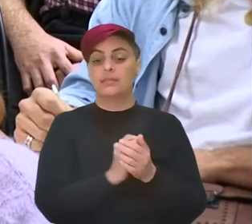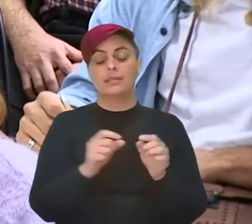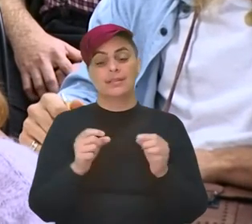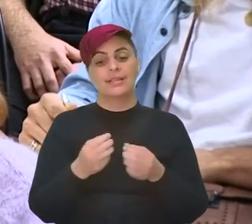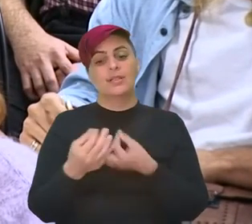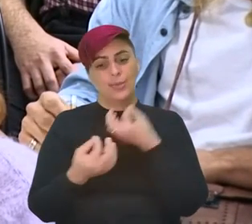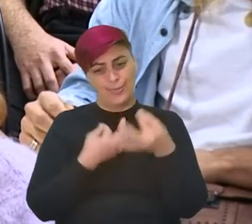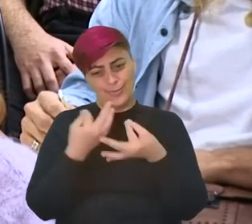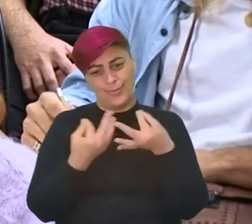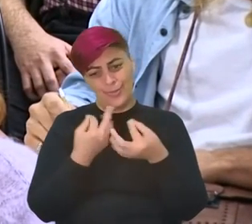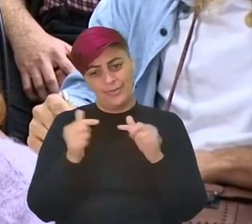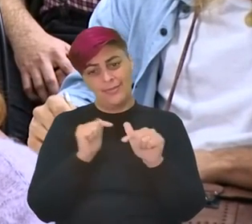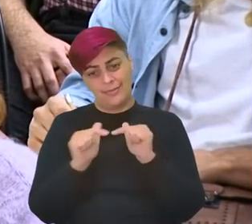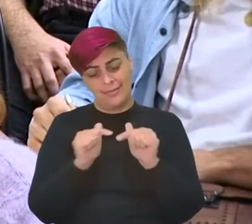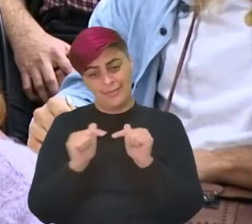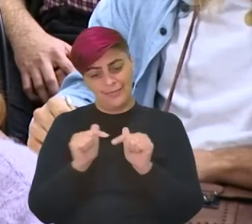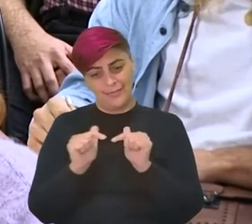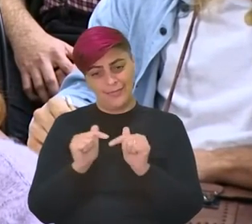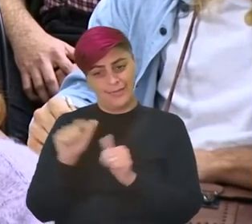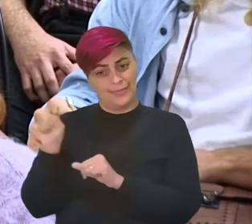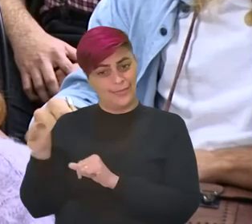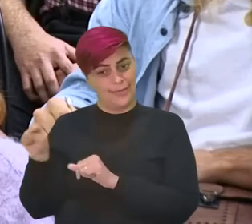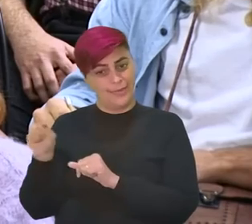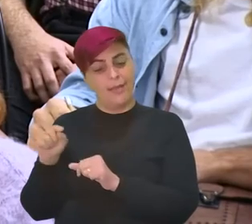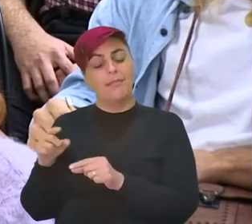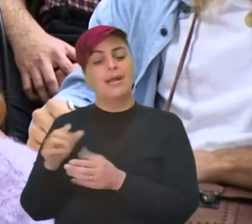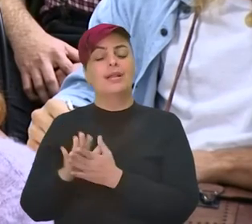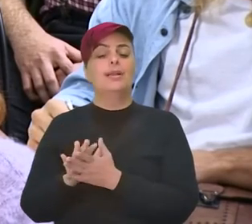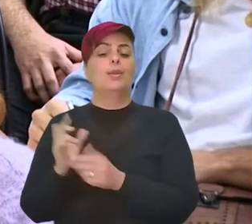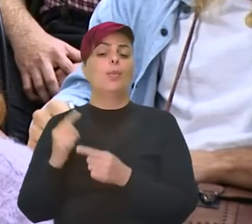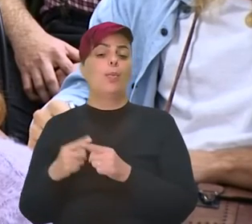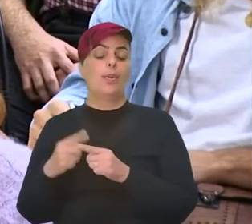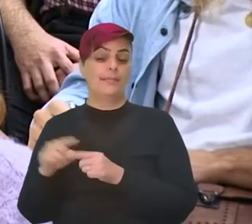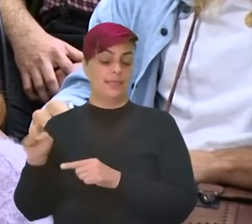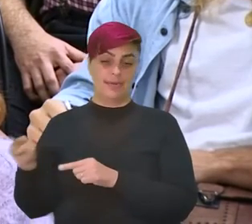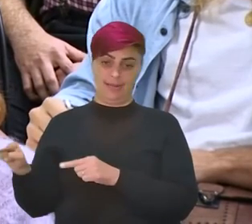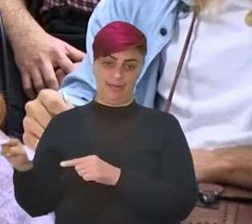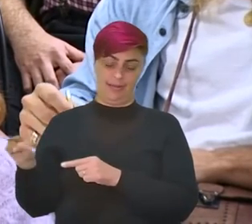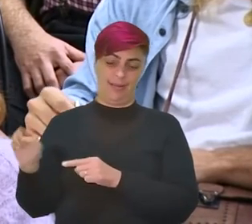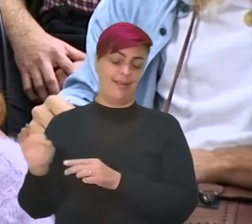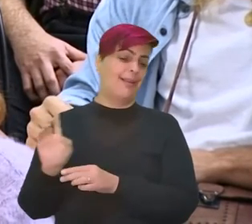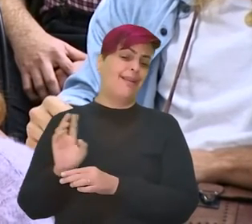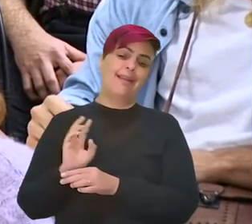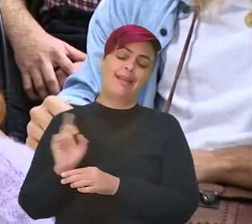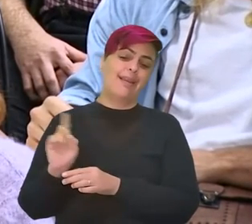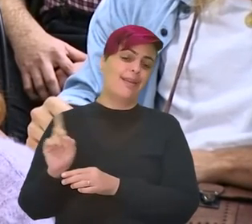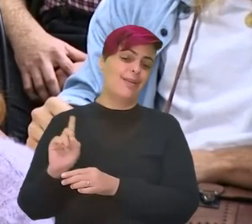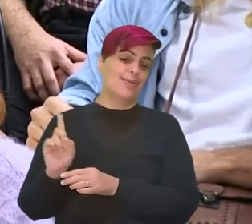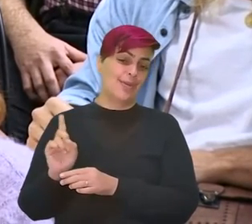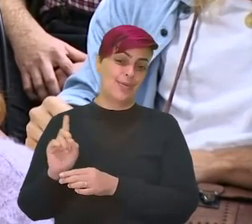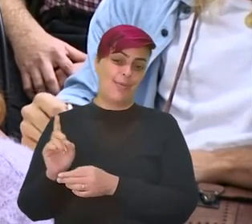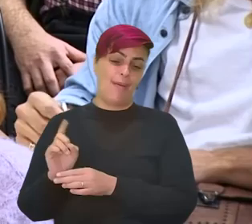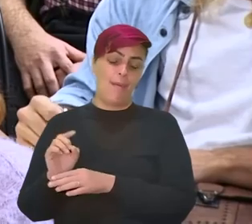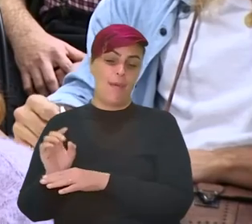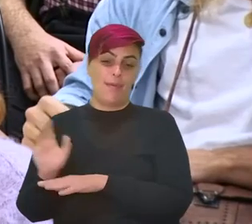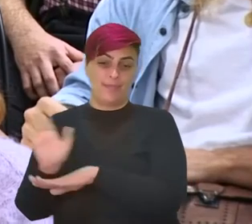Muito se criticou o trabalho do Flaherty pelo fato de que ele não era objetivamente